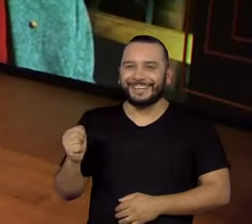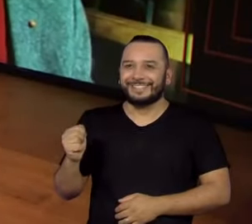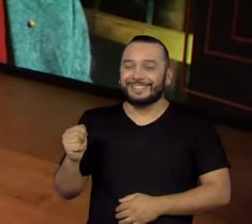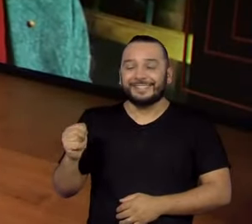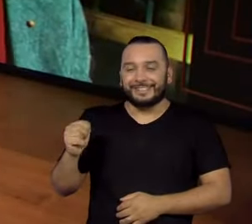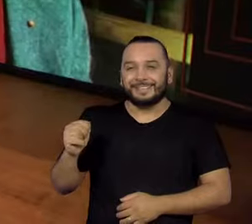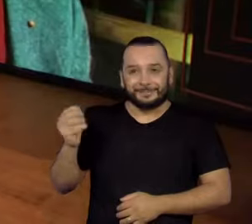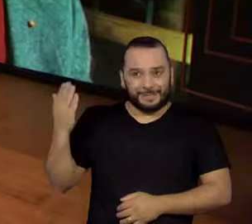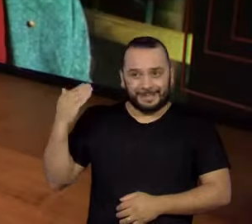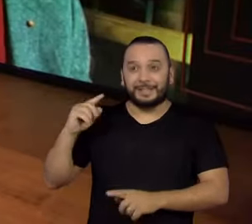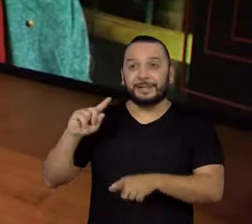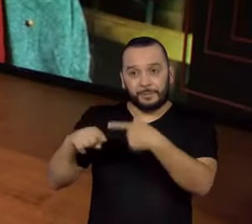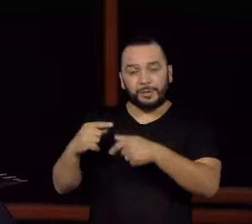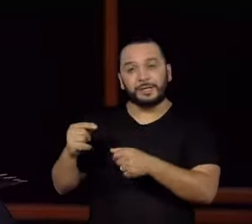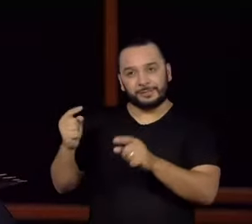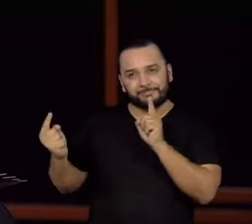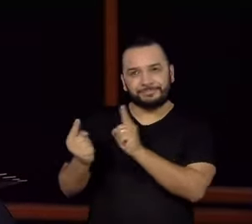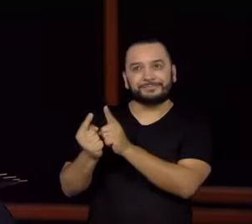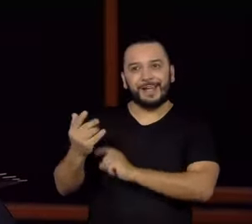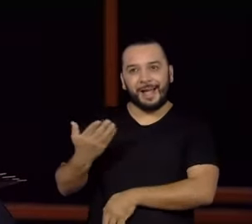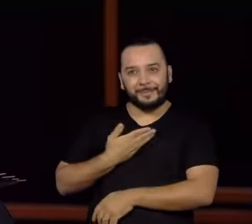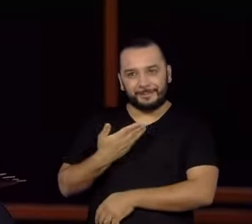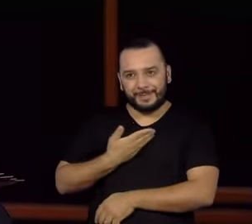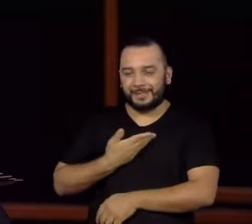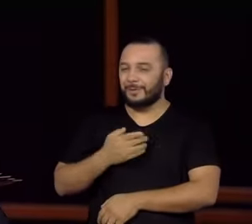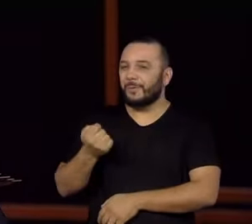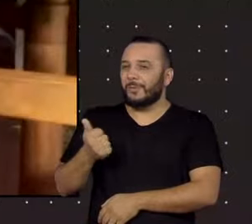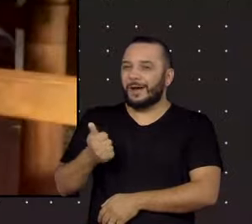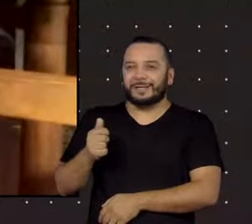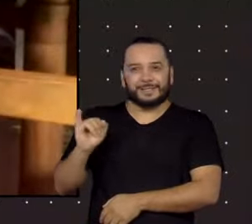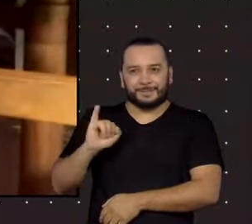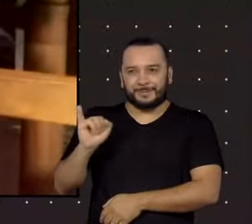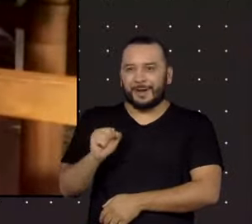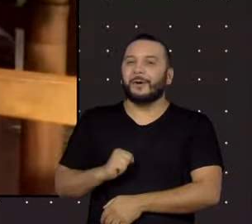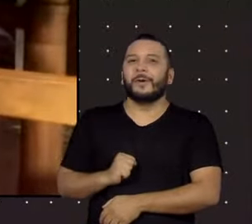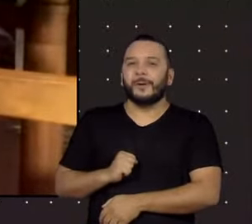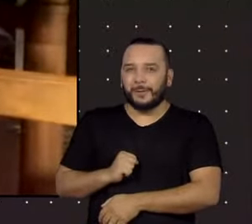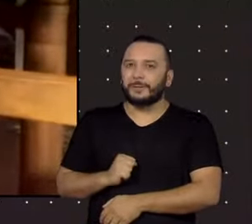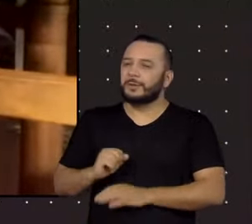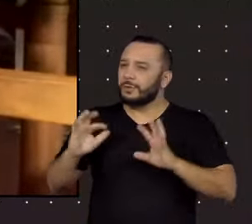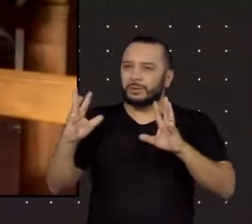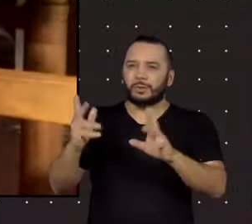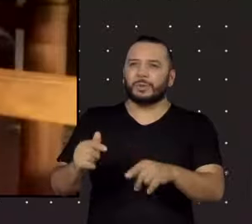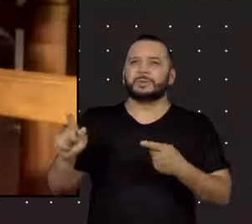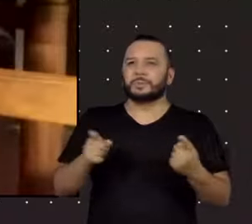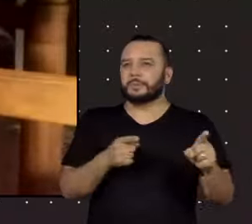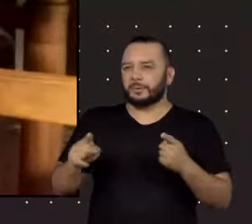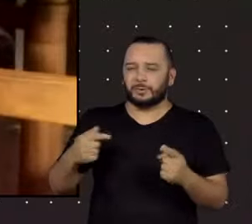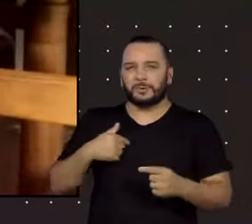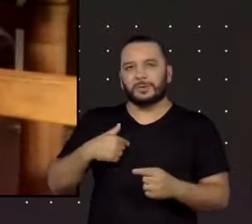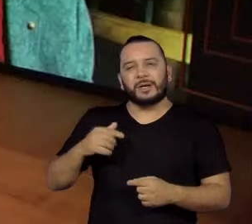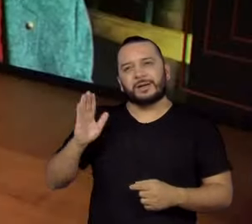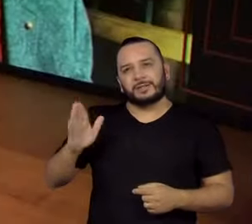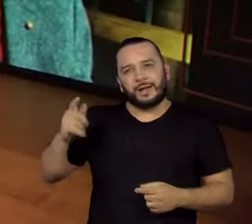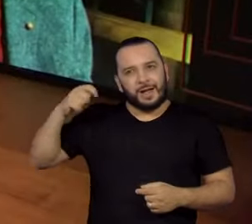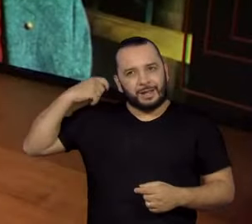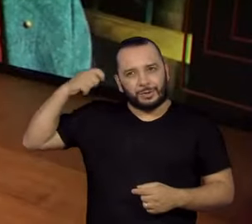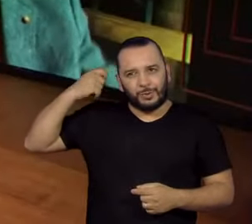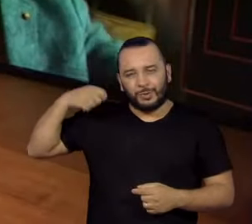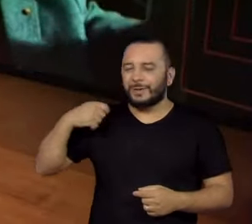tornou meu querido amigo, quase um irmão, o Isaac. Todos nós, músicos, artistas em geral, tem ídolos